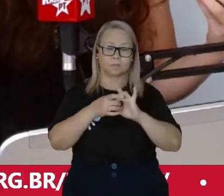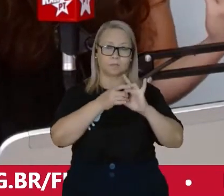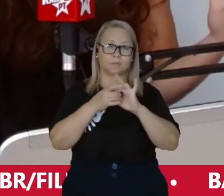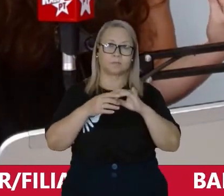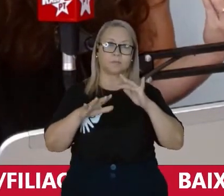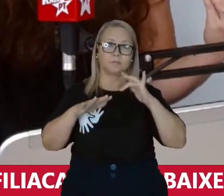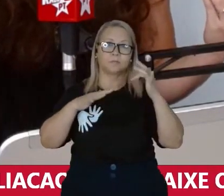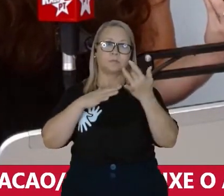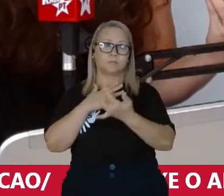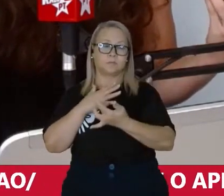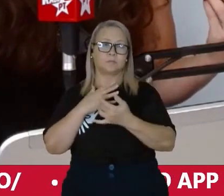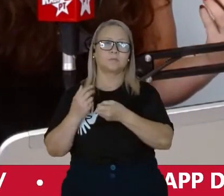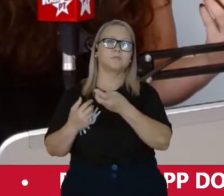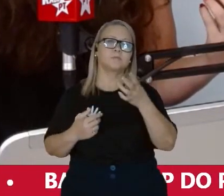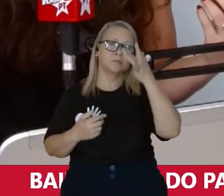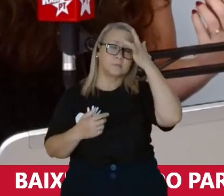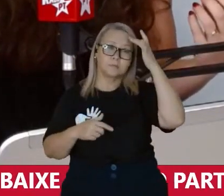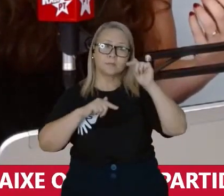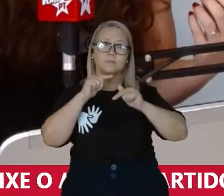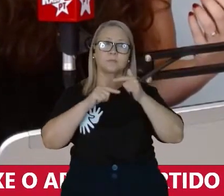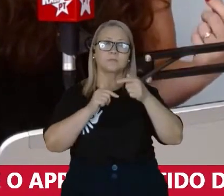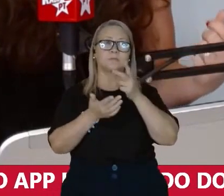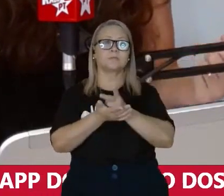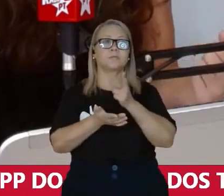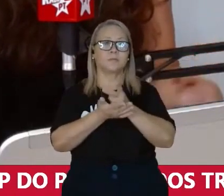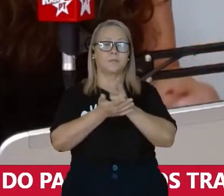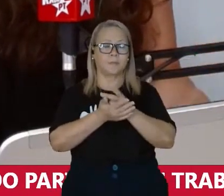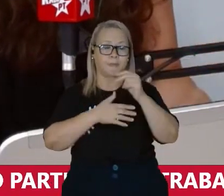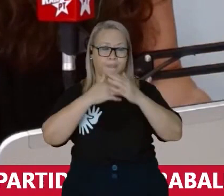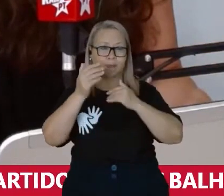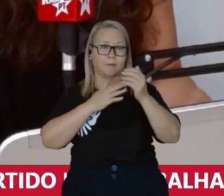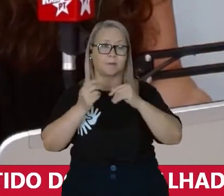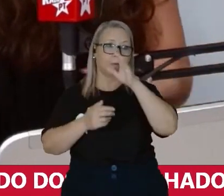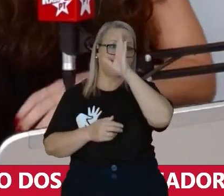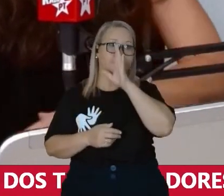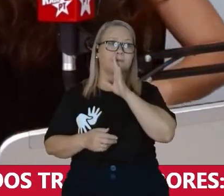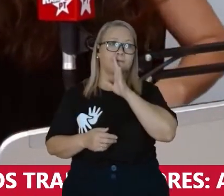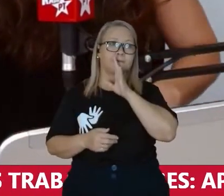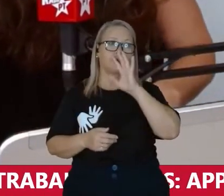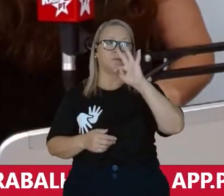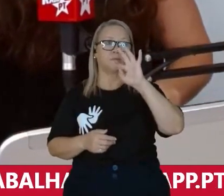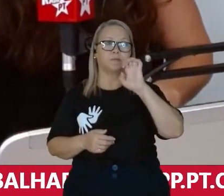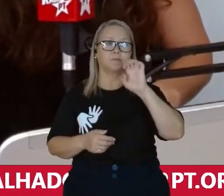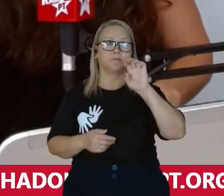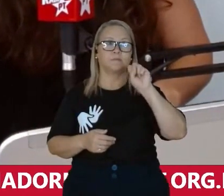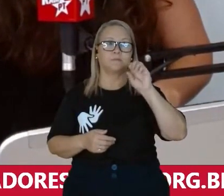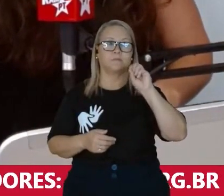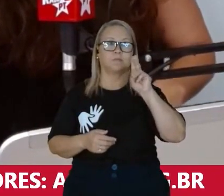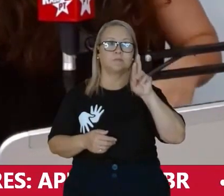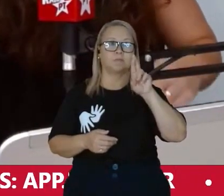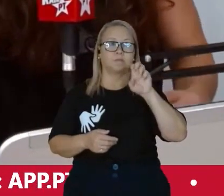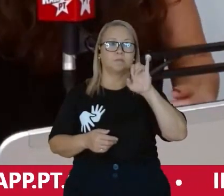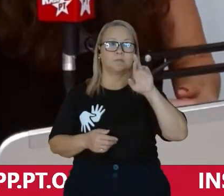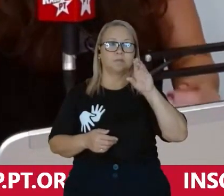pergunte quantas pessoas estão trabalhando para manter ativo o perfil dos tesoureiros. Você trabalha